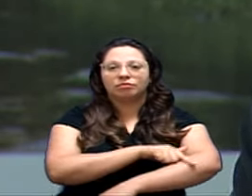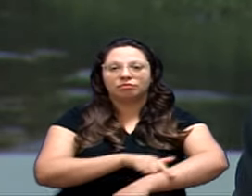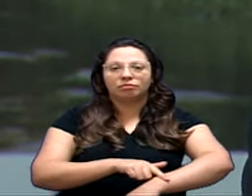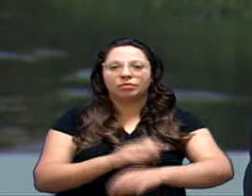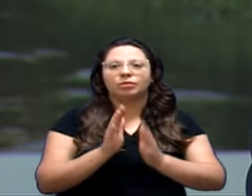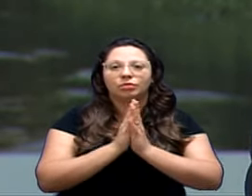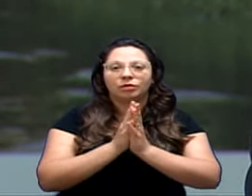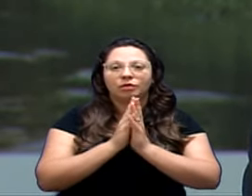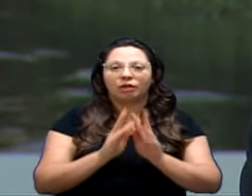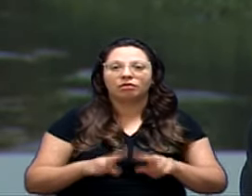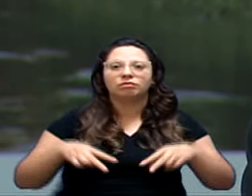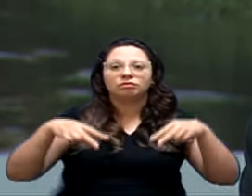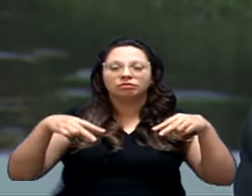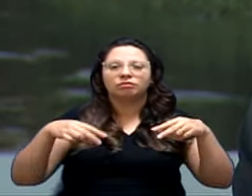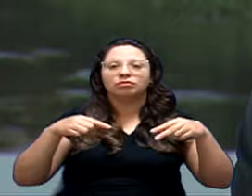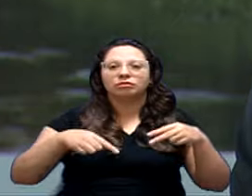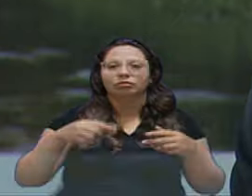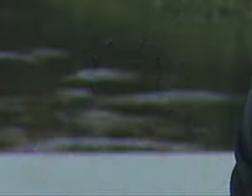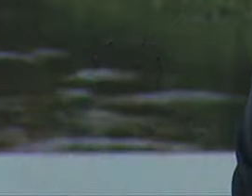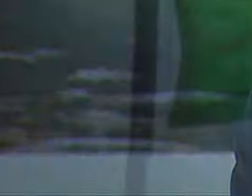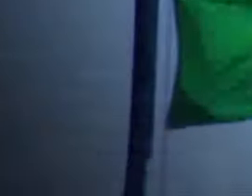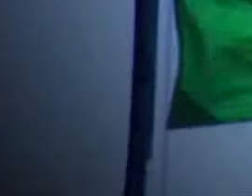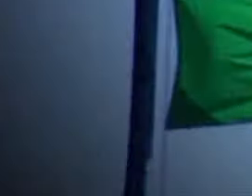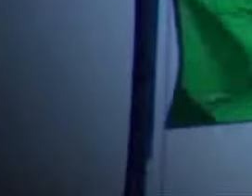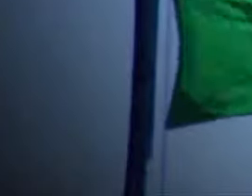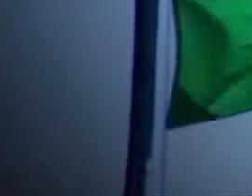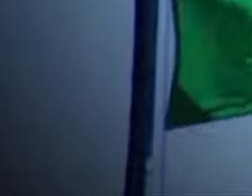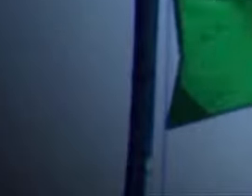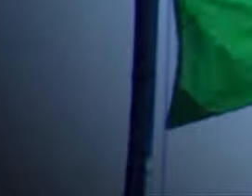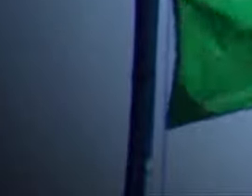acompanharmos a execução do Hino Nacional